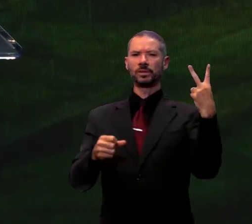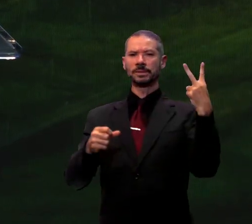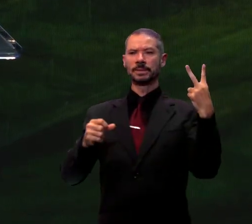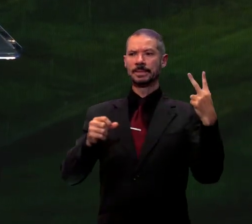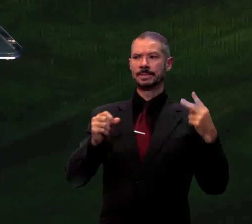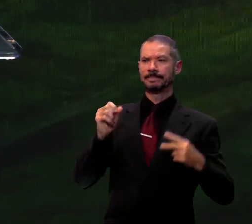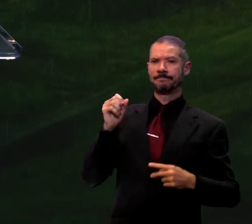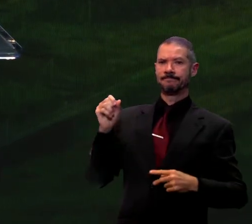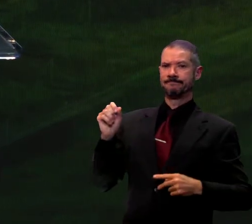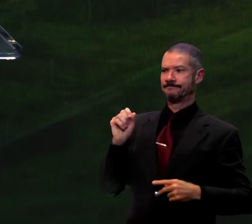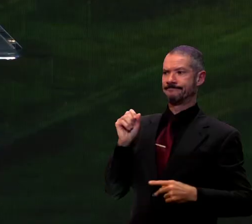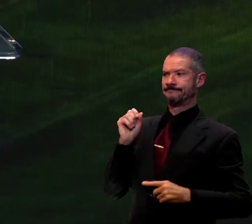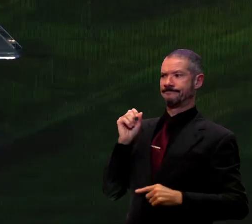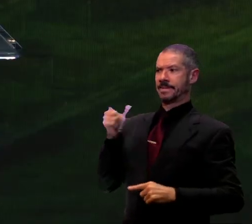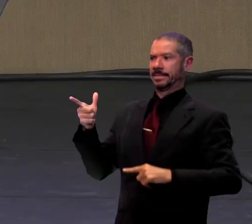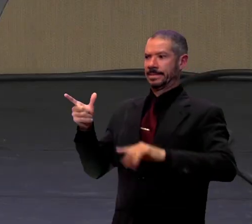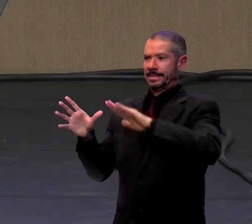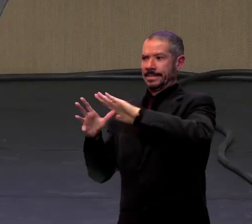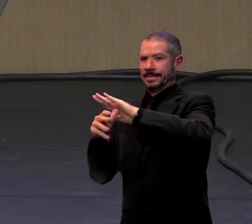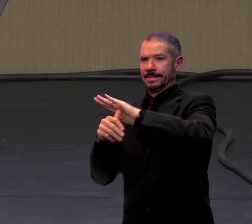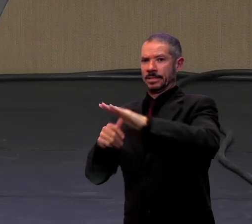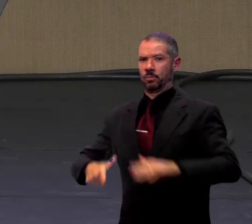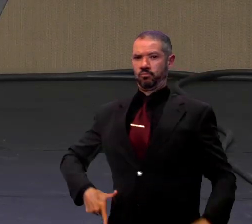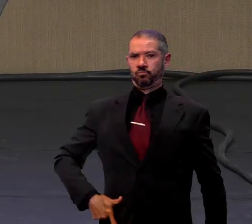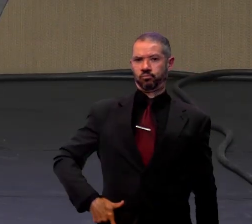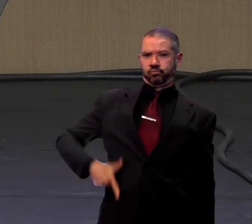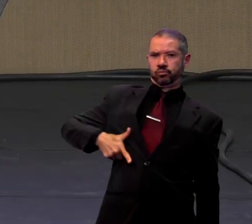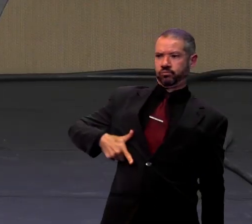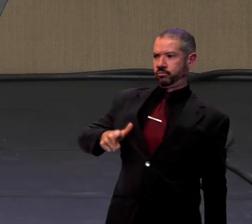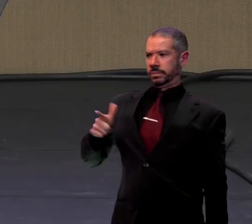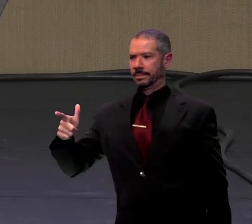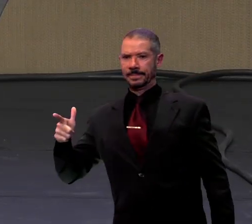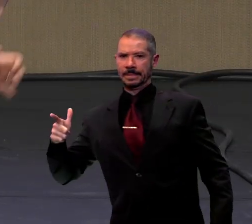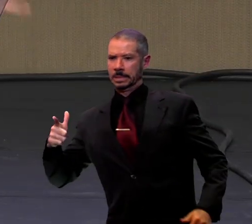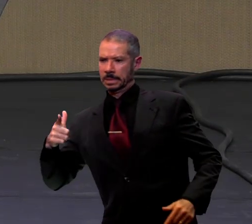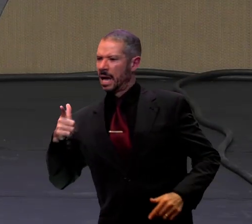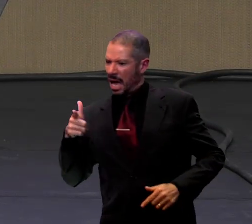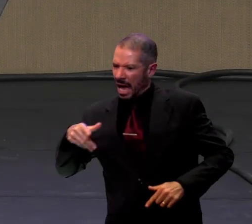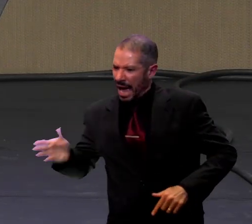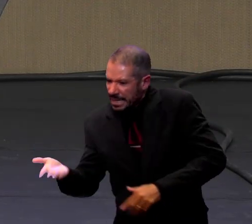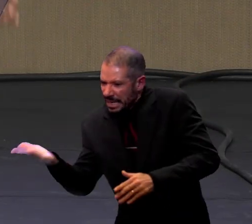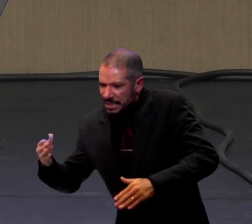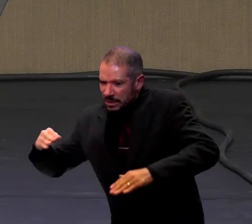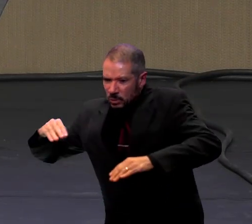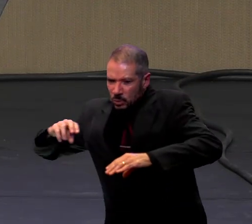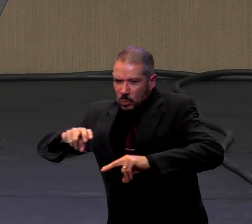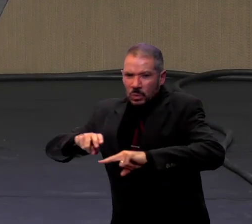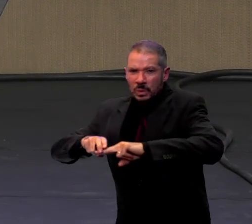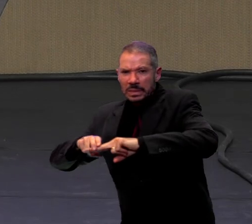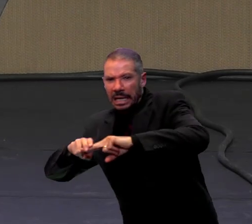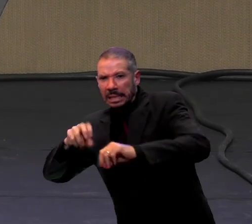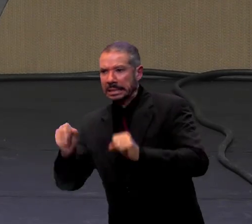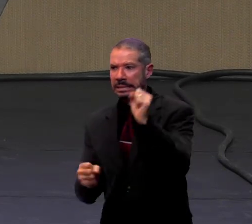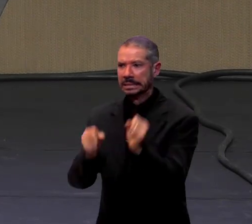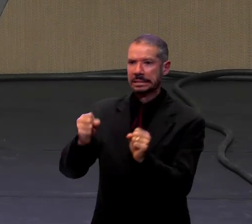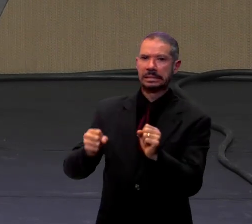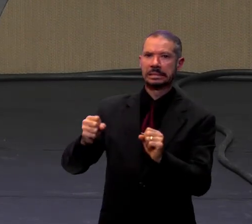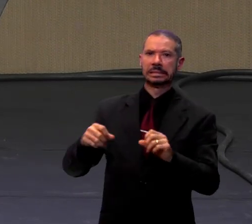assaltantes nos pararam ali com armas, colocaram a gente no carro e fizeram um mini sequestro com a